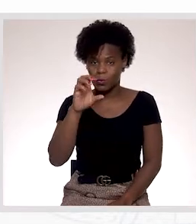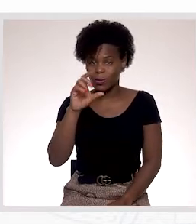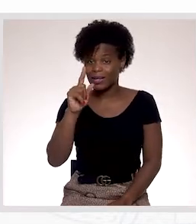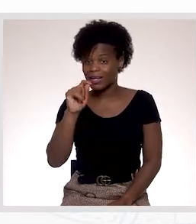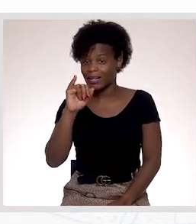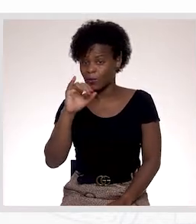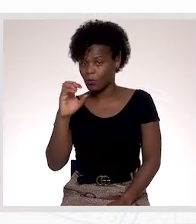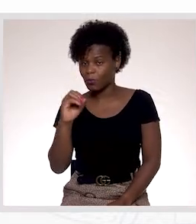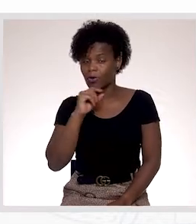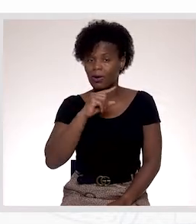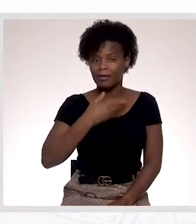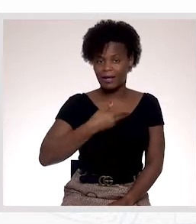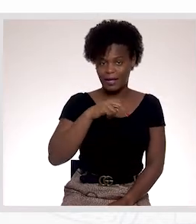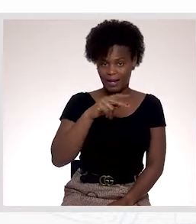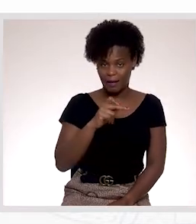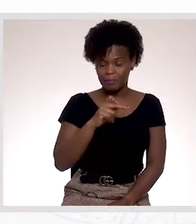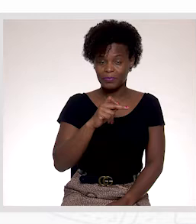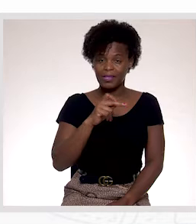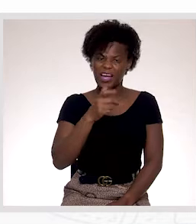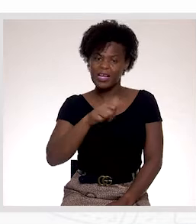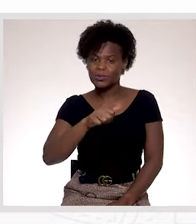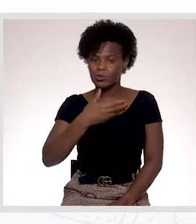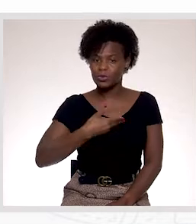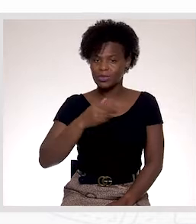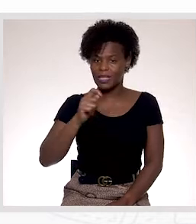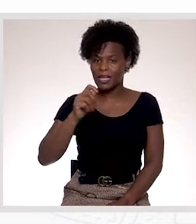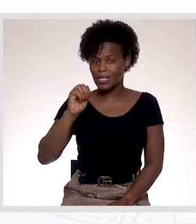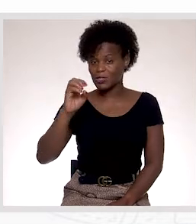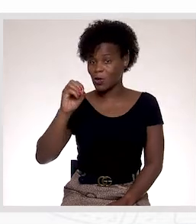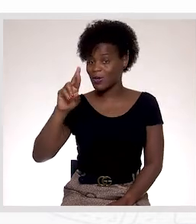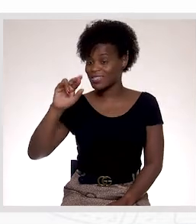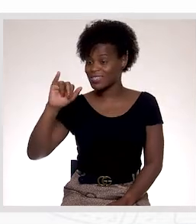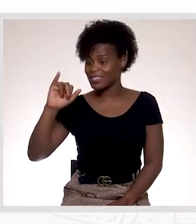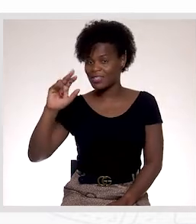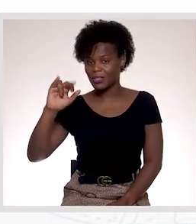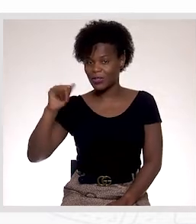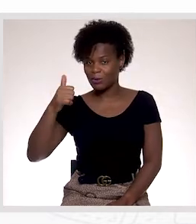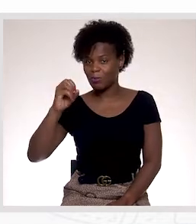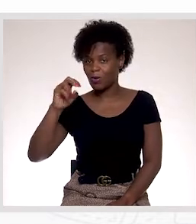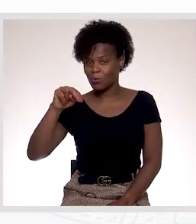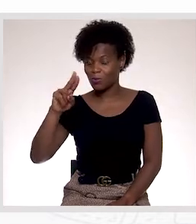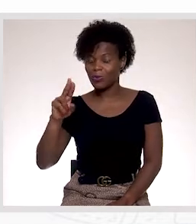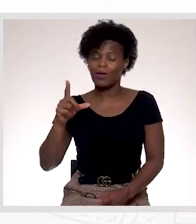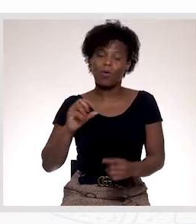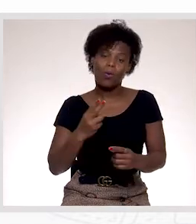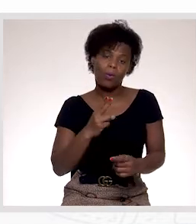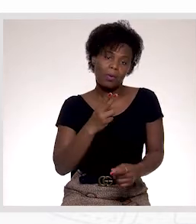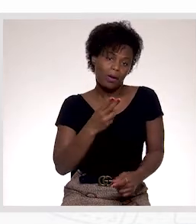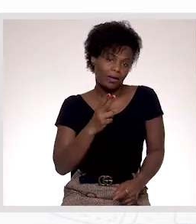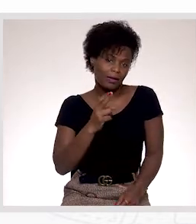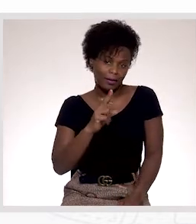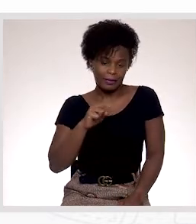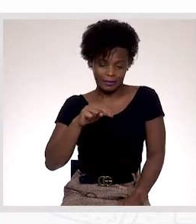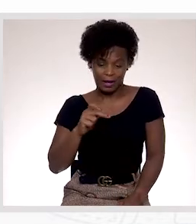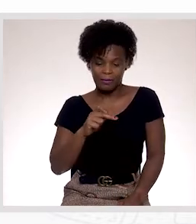ser tanto o DNA, ou seja, ácidos desoxirribonucleicos, ou então o RNA, que são ácidos ribonucleicos.